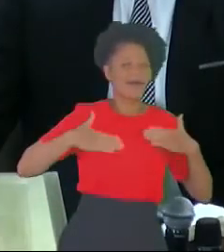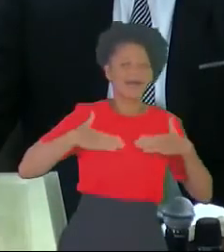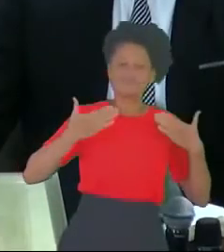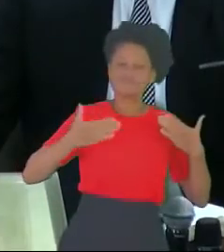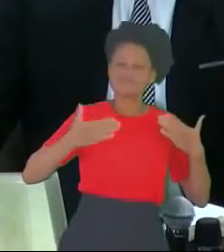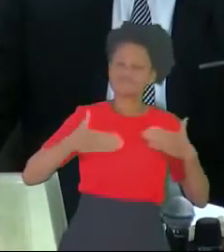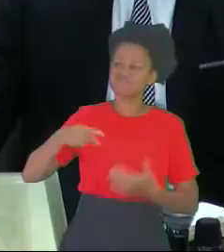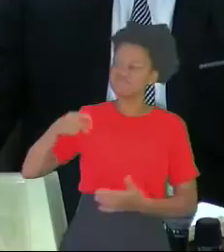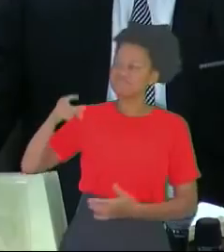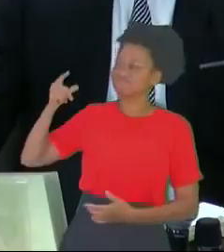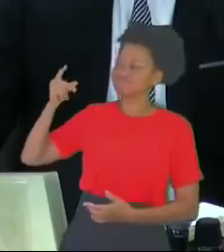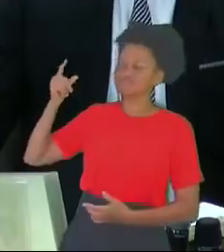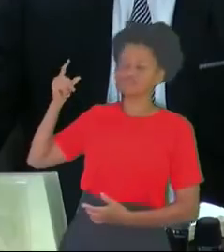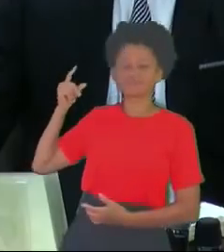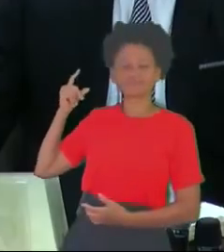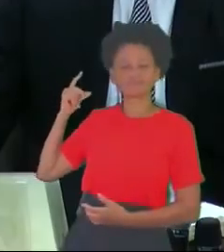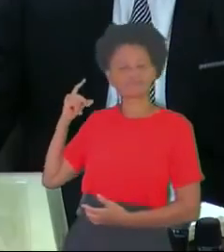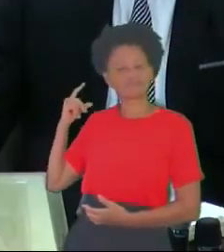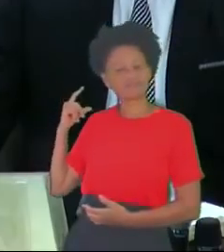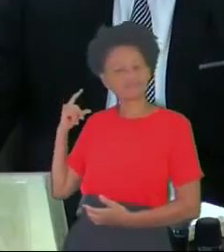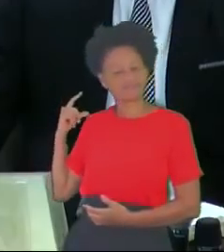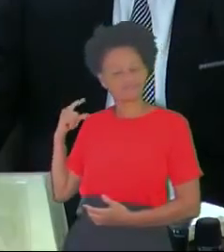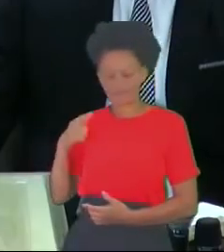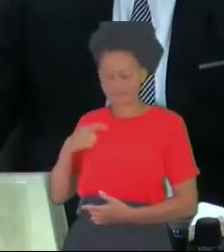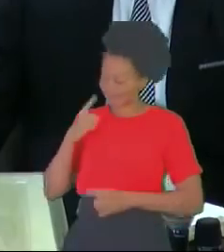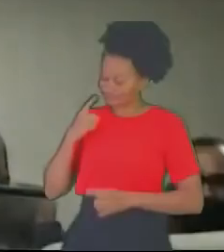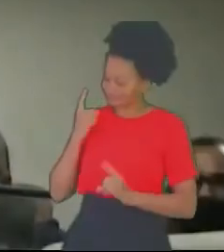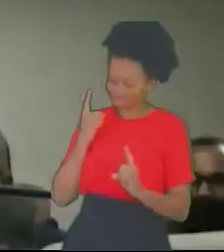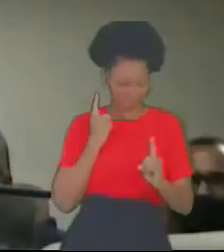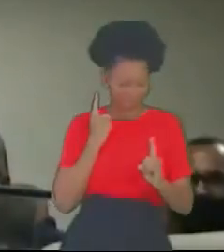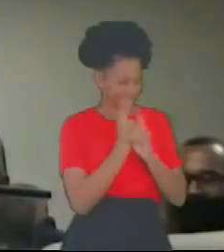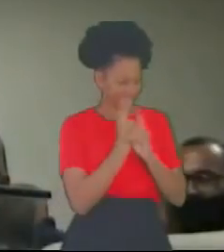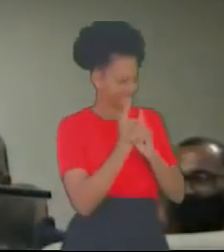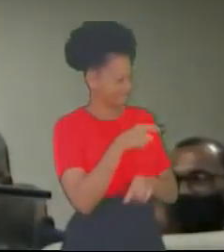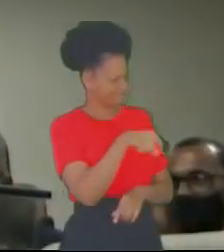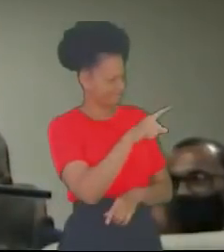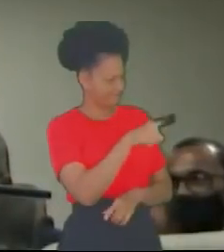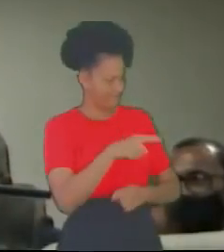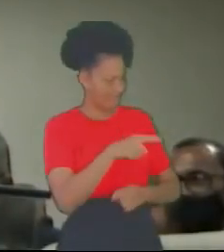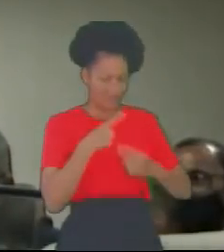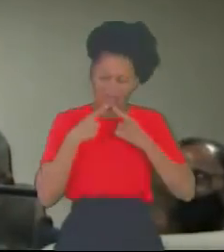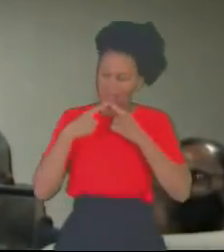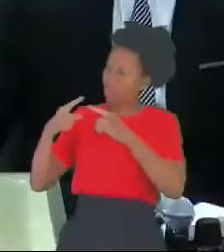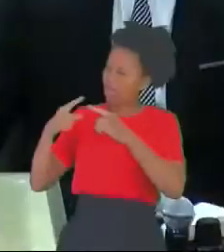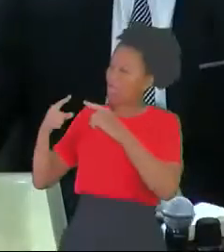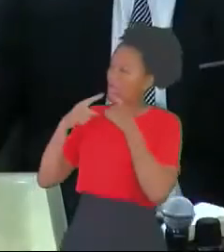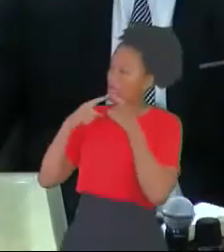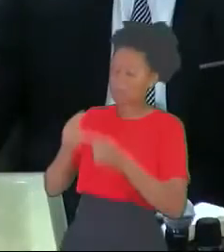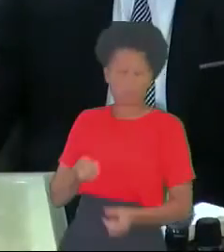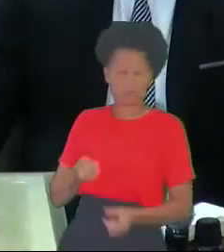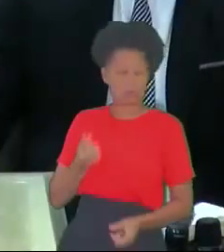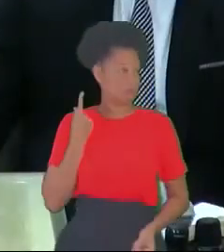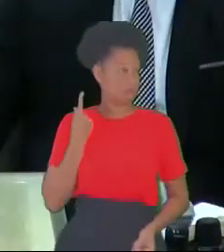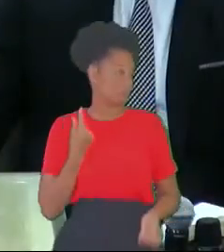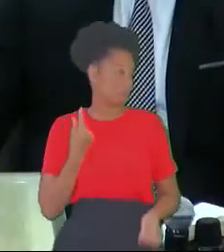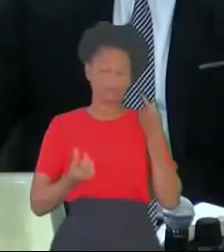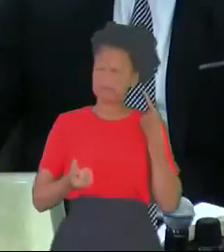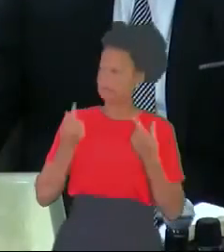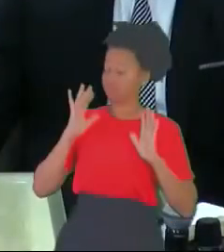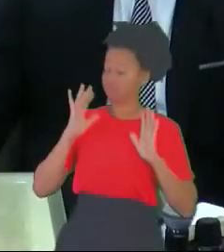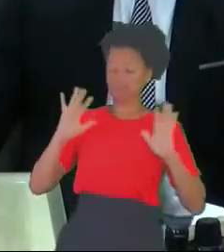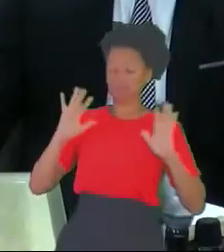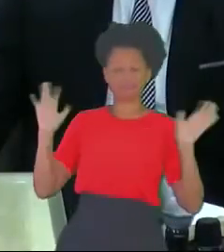tempos atrás. Quando a gente se encontra, você fica reclamando, acha tudo um absurdo e não abre o